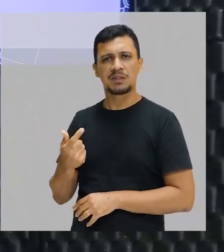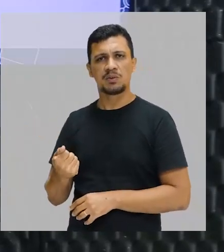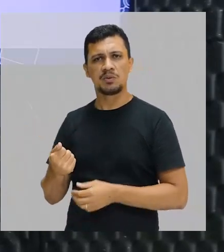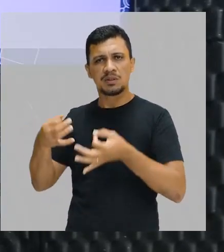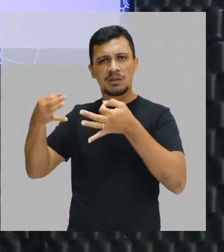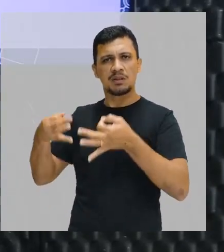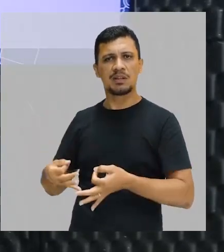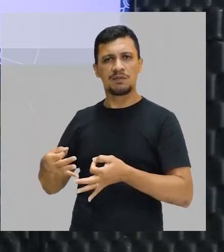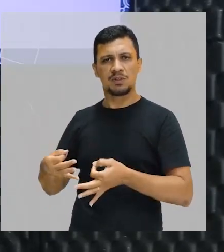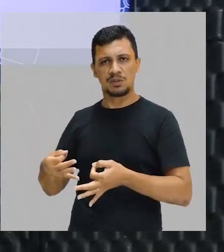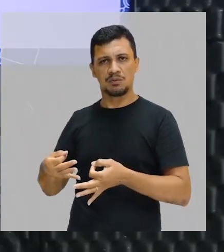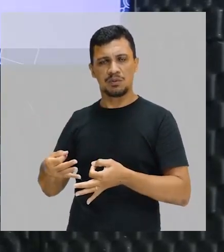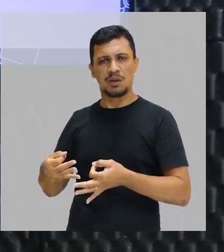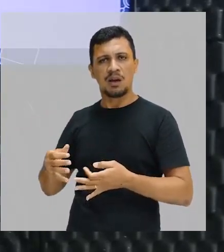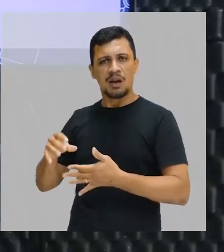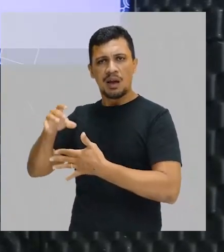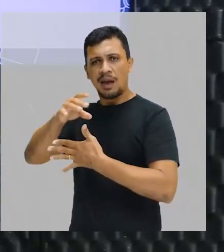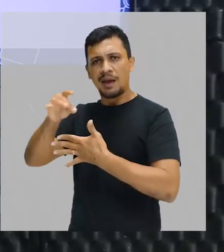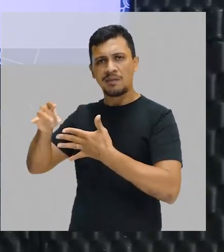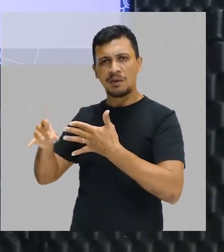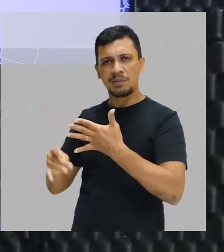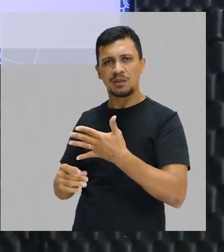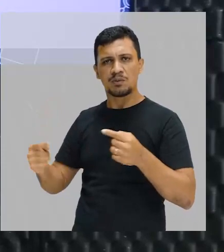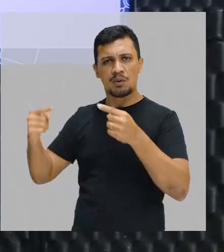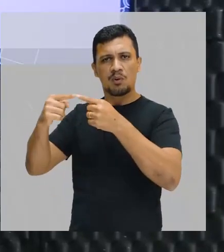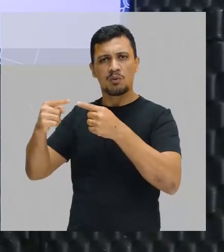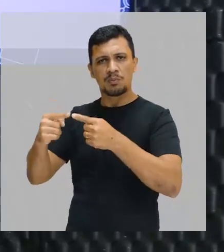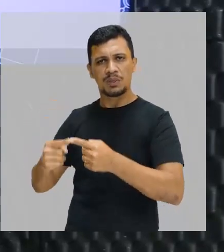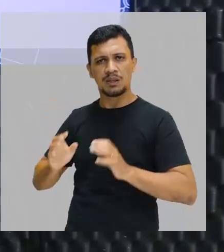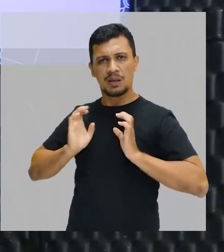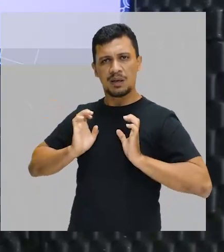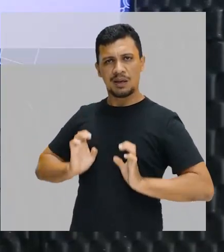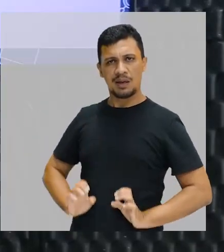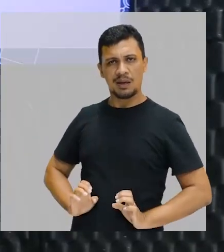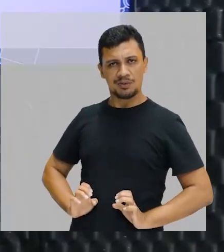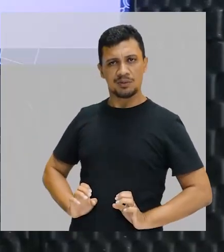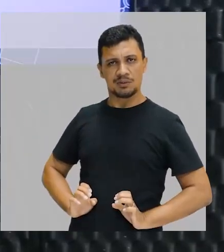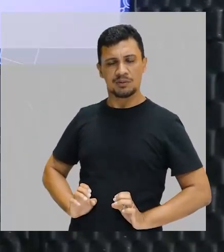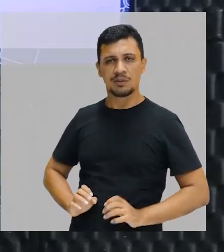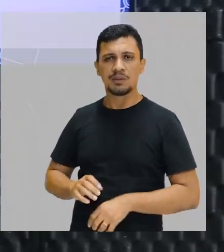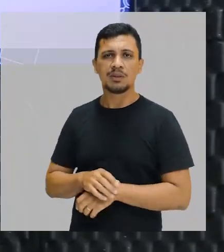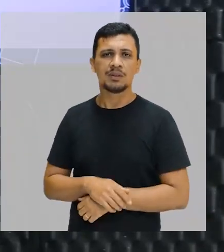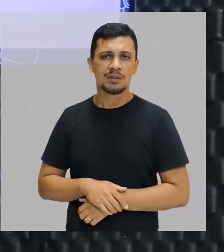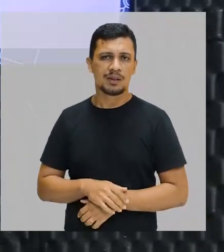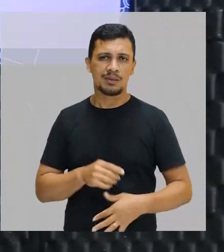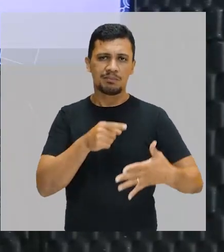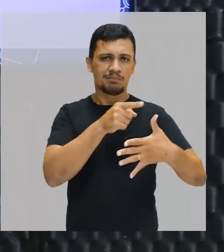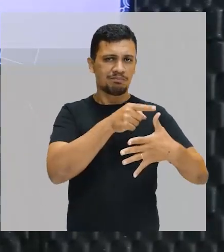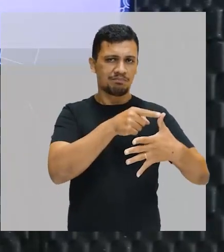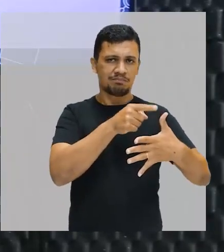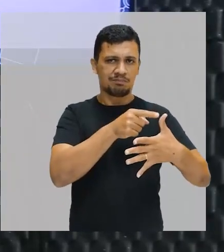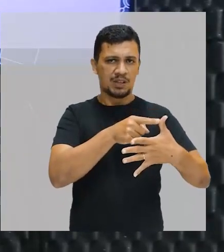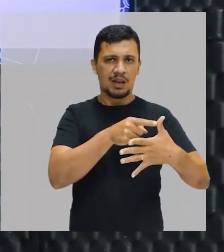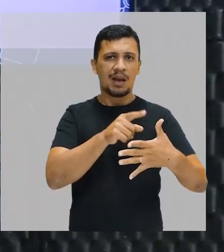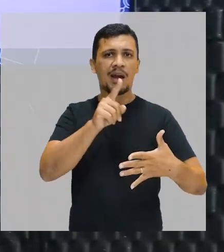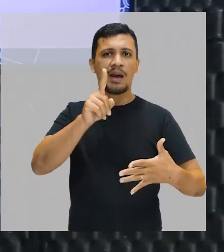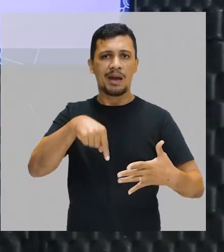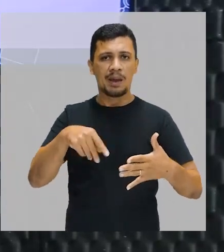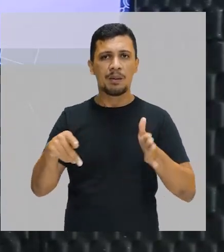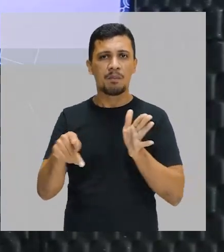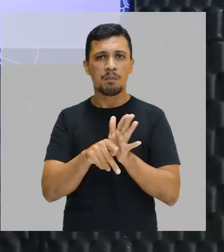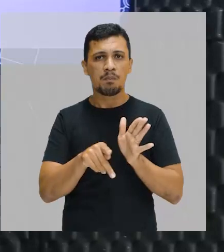definições, certo? De elementos que estão aliados à ética e às suas categorias. O existencialismo, na verdade, é uma escola filosófica